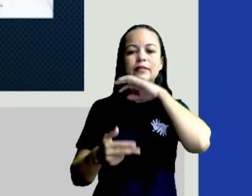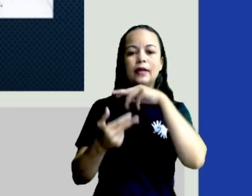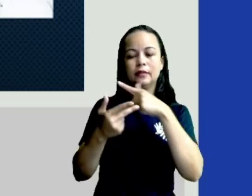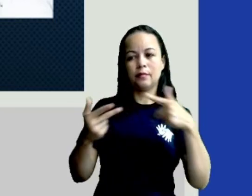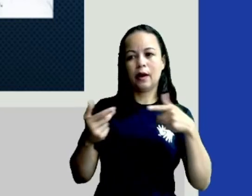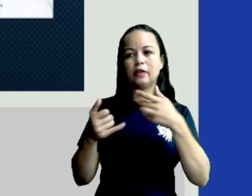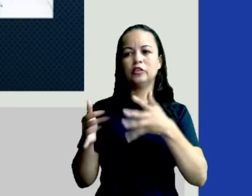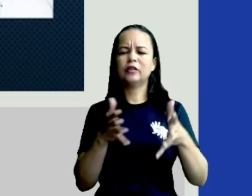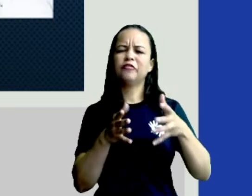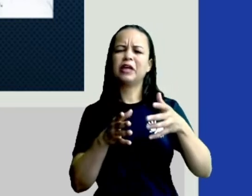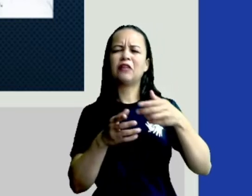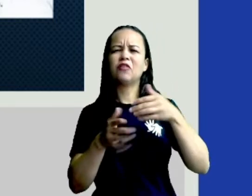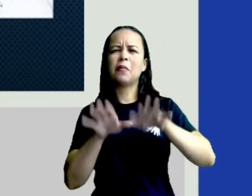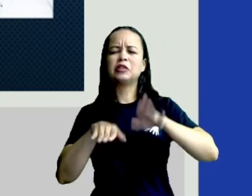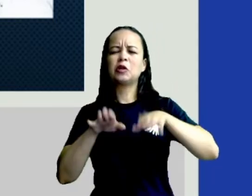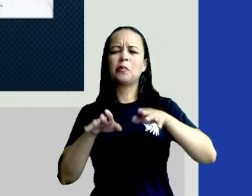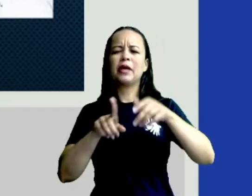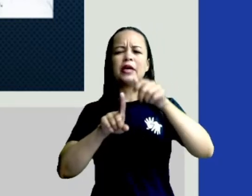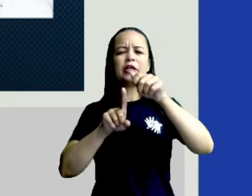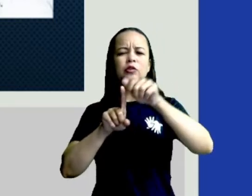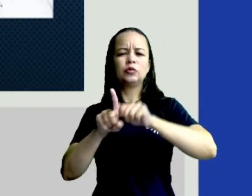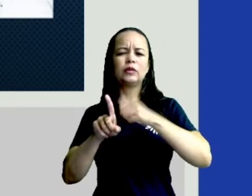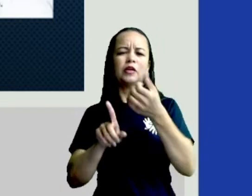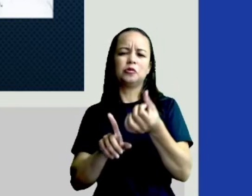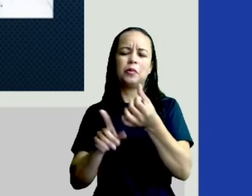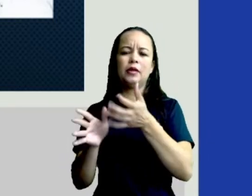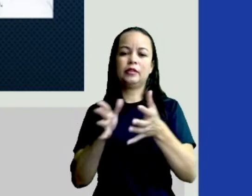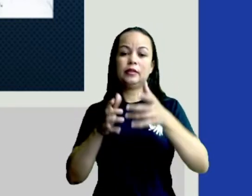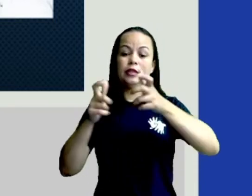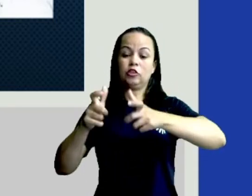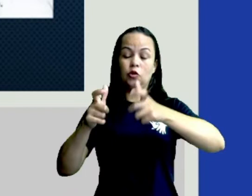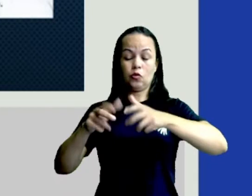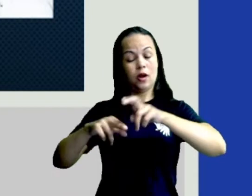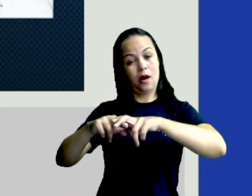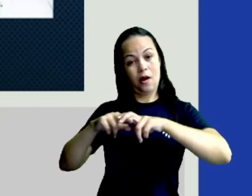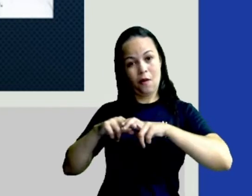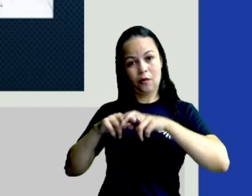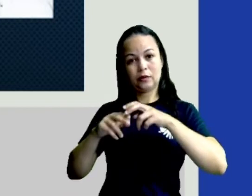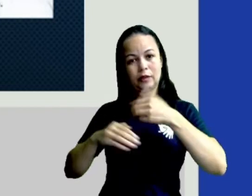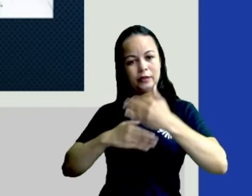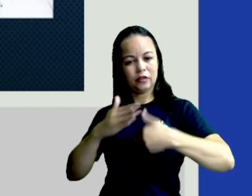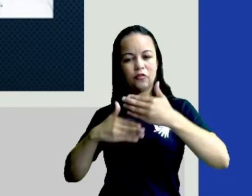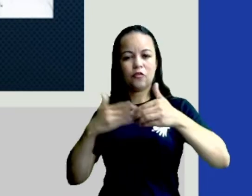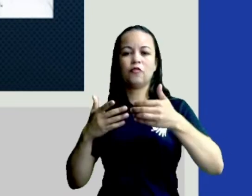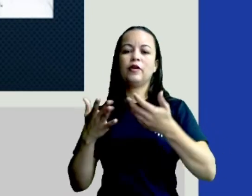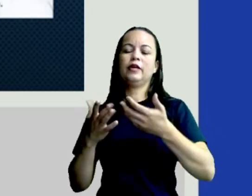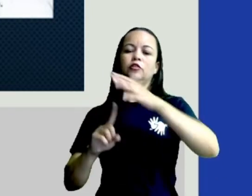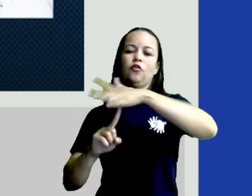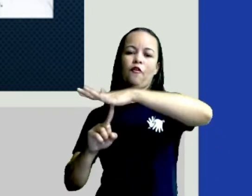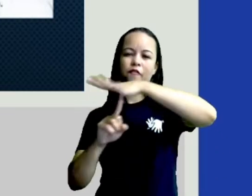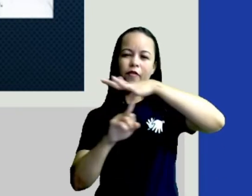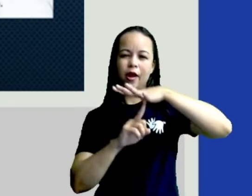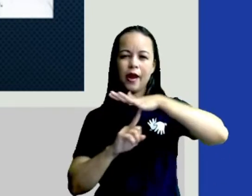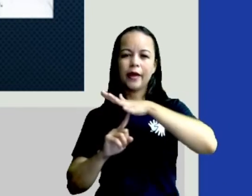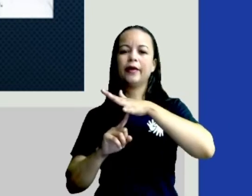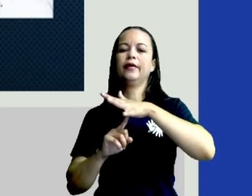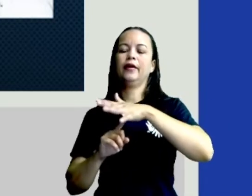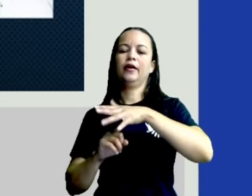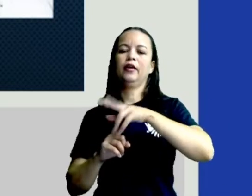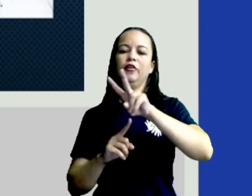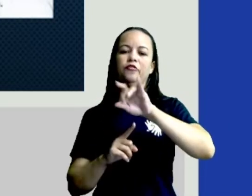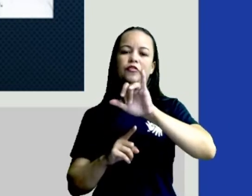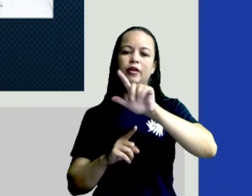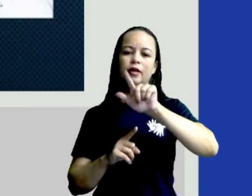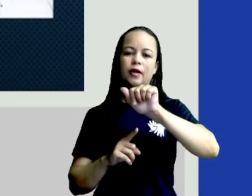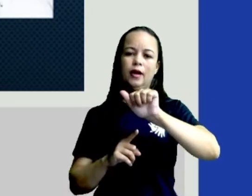até 6 meses. Por isso, nesses lugares, desenvolveram-se feiras e vilarejos, que mais